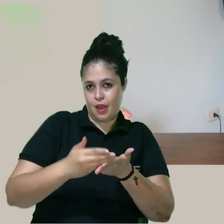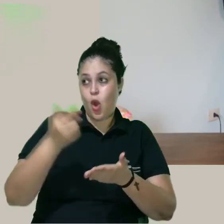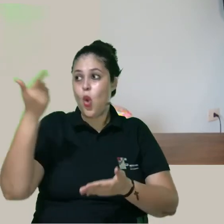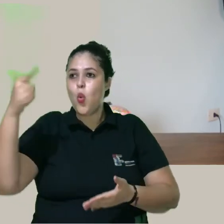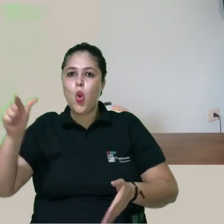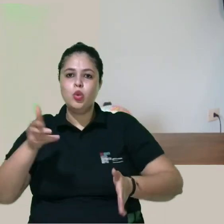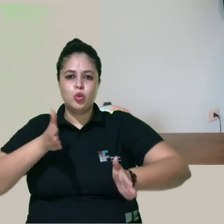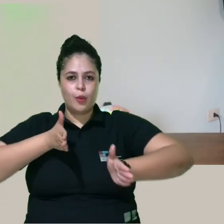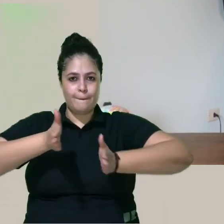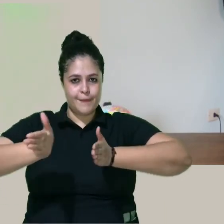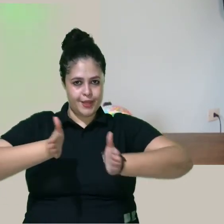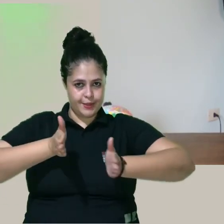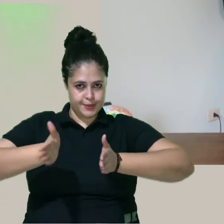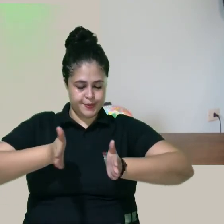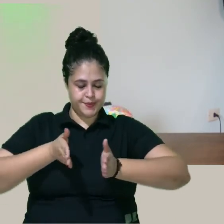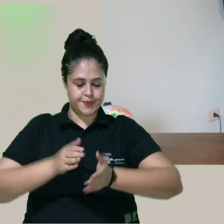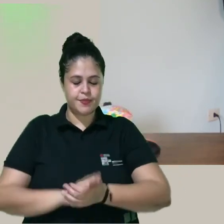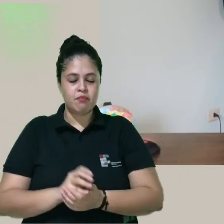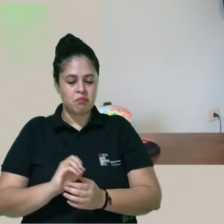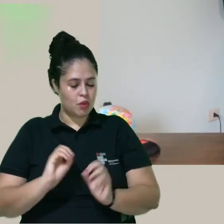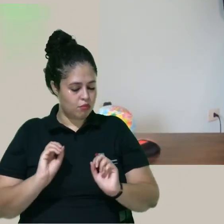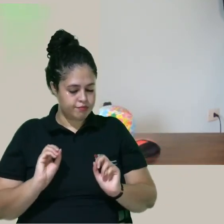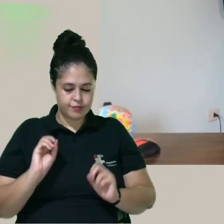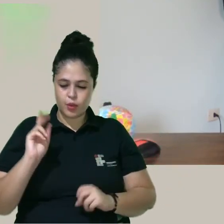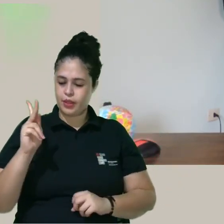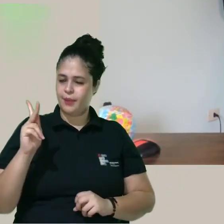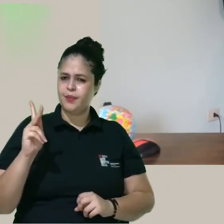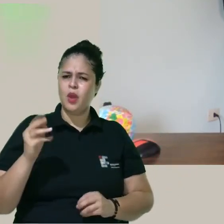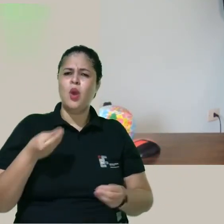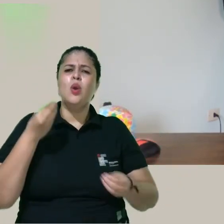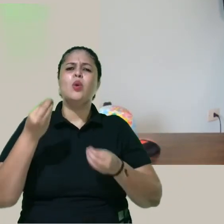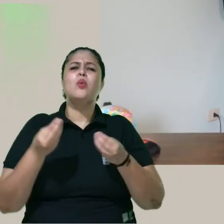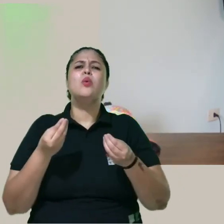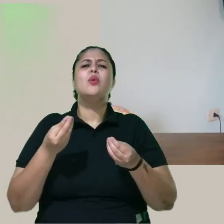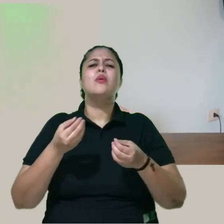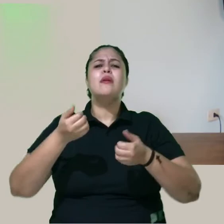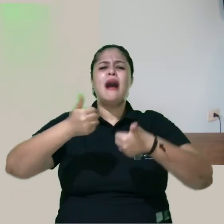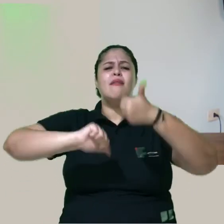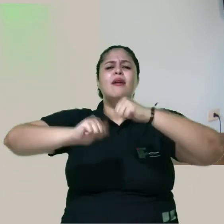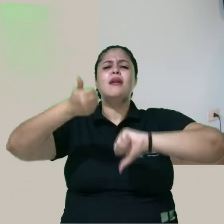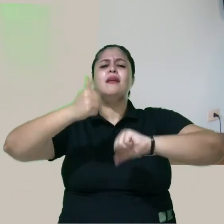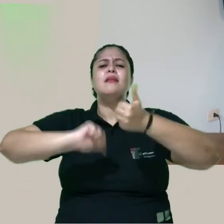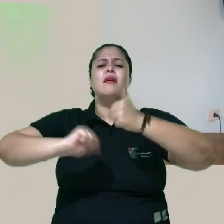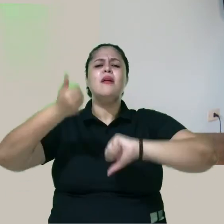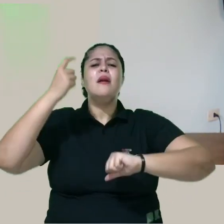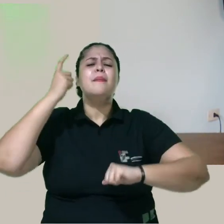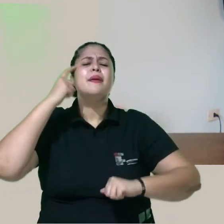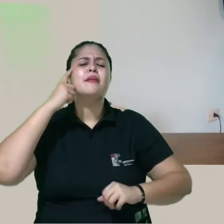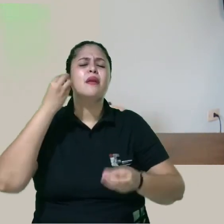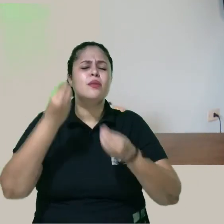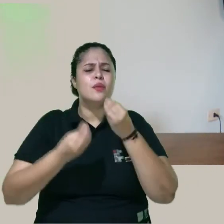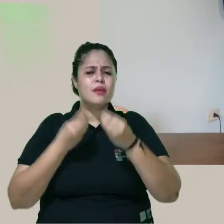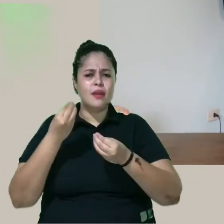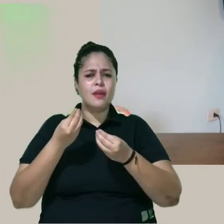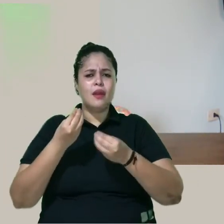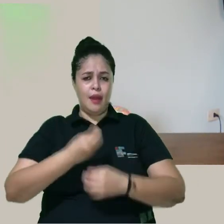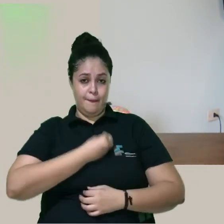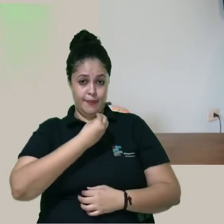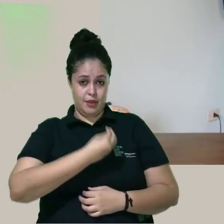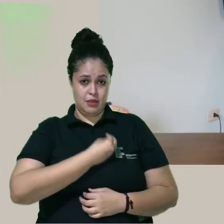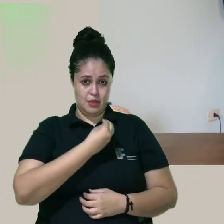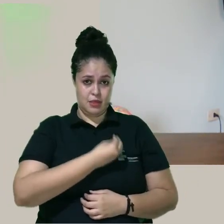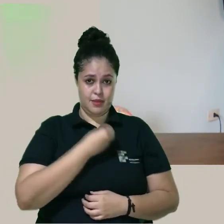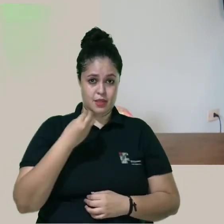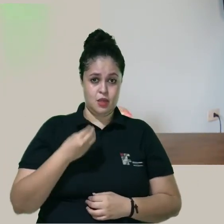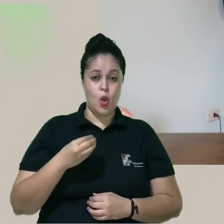de outra quinzena. Muito bem. Os critérios de avaliação, então, se dão a partir da participação